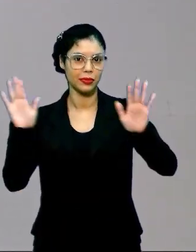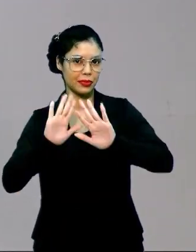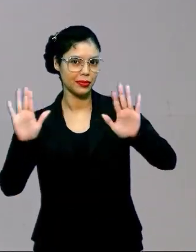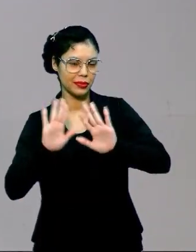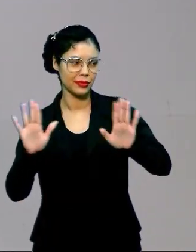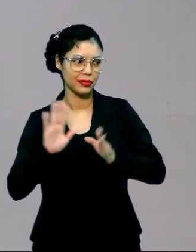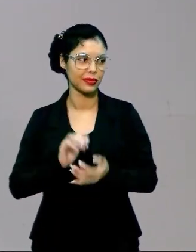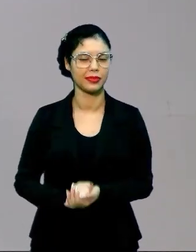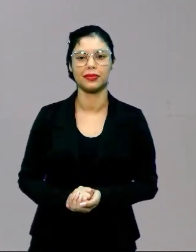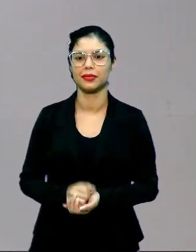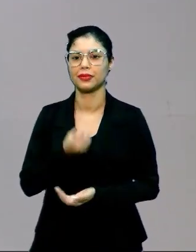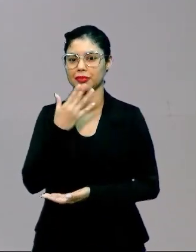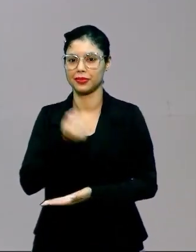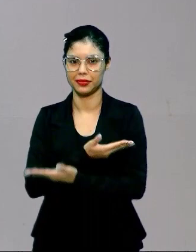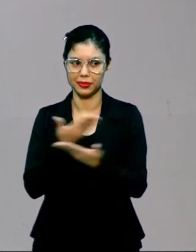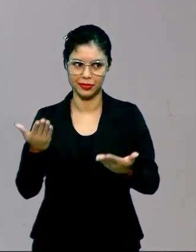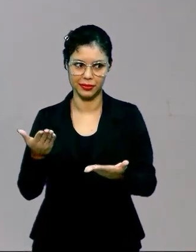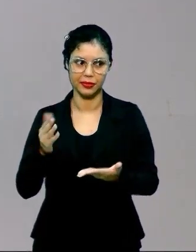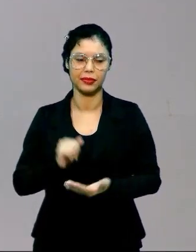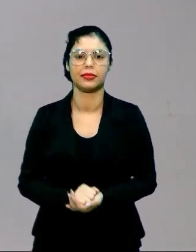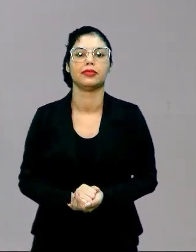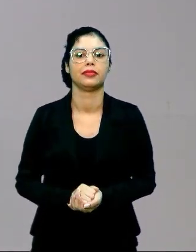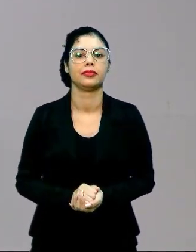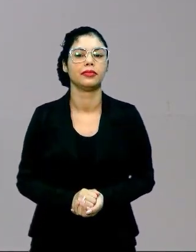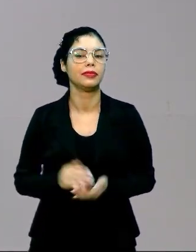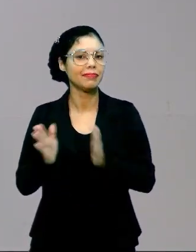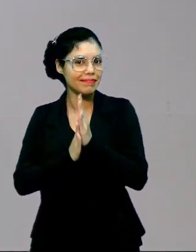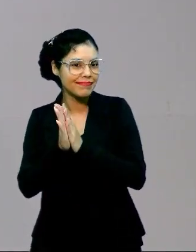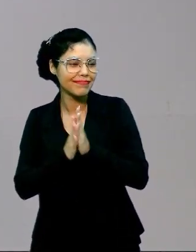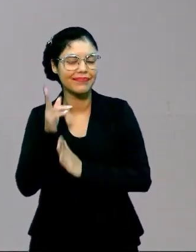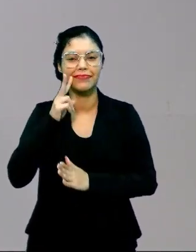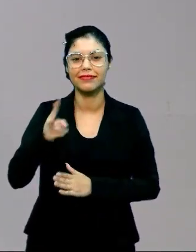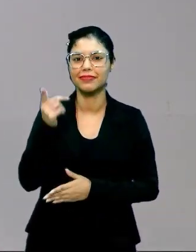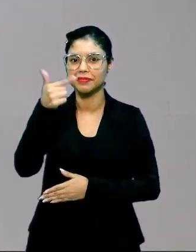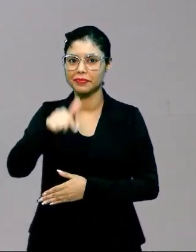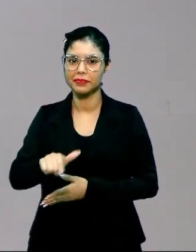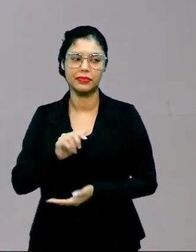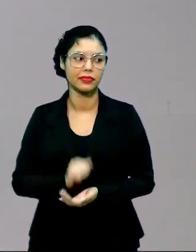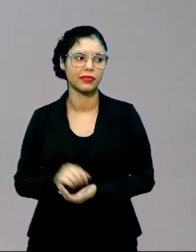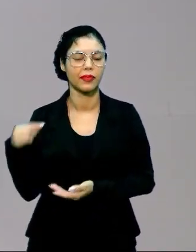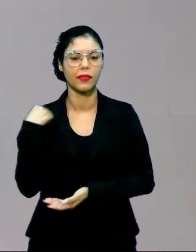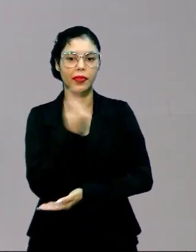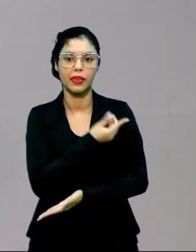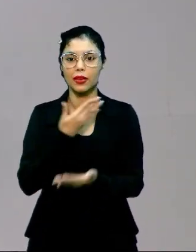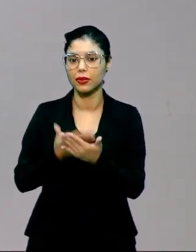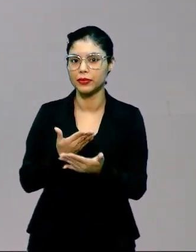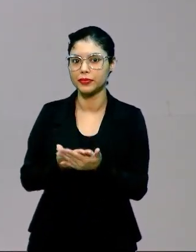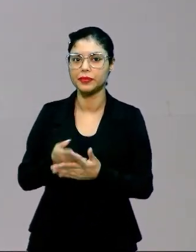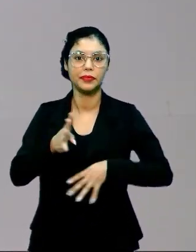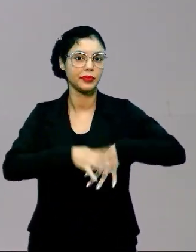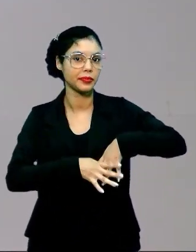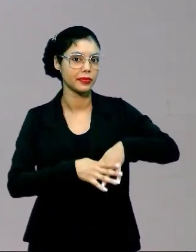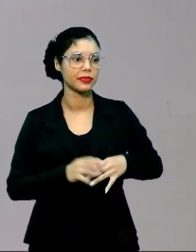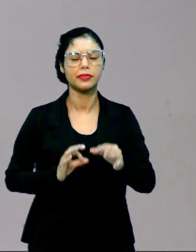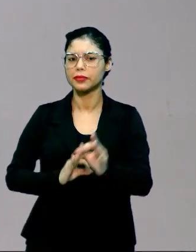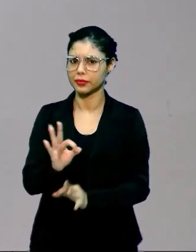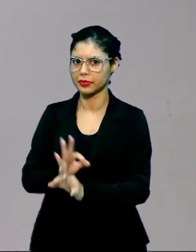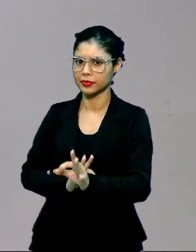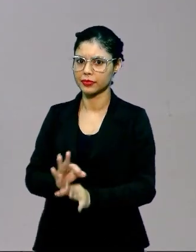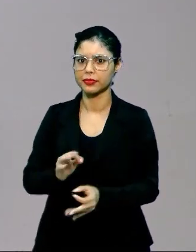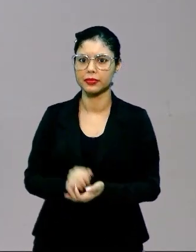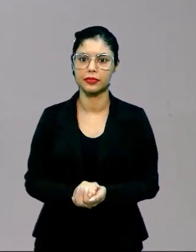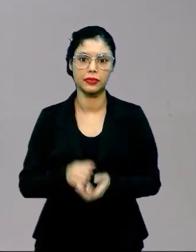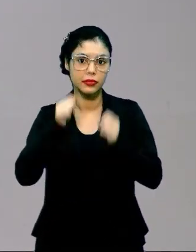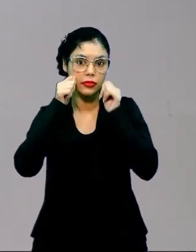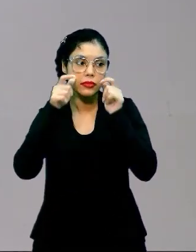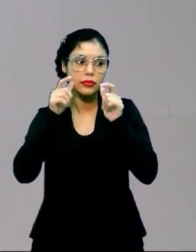Olá, olá, olá, olá. E aí, tudo bem com você? Já estava ansioso para te rever novamente, para a gente estudar matemática. E aí, preparado? Olha